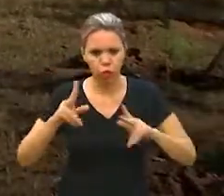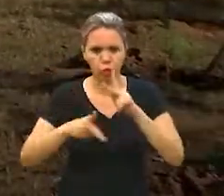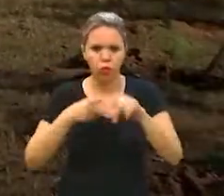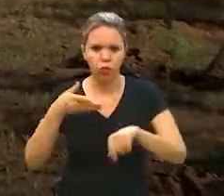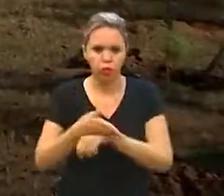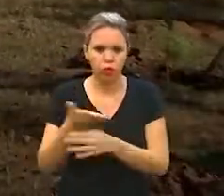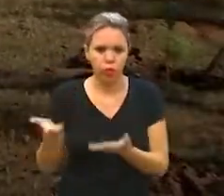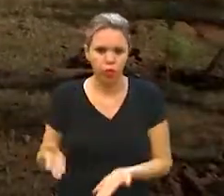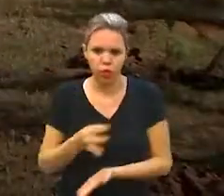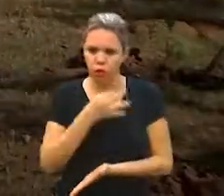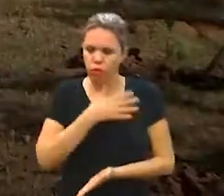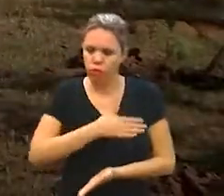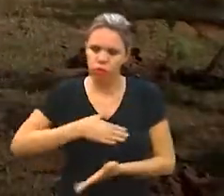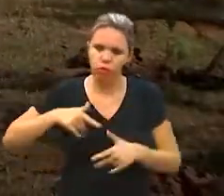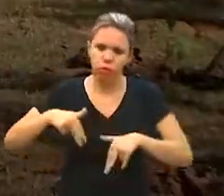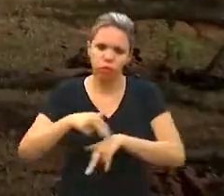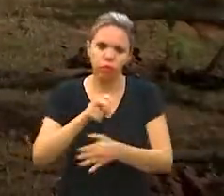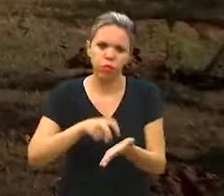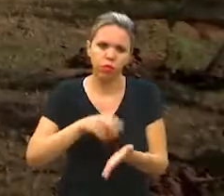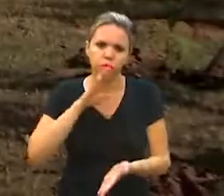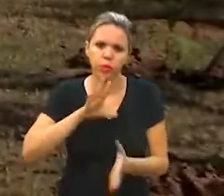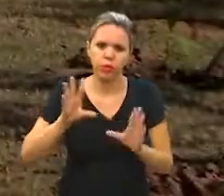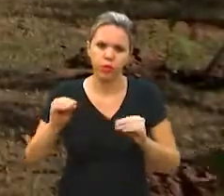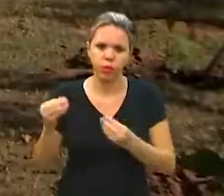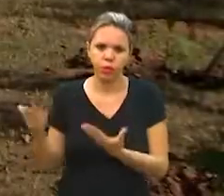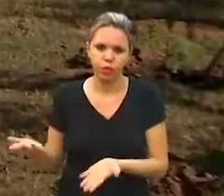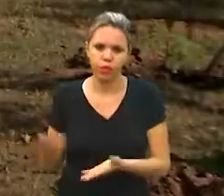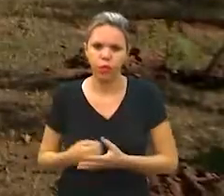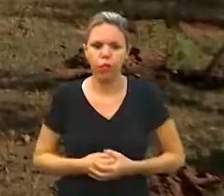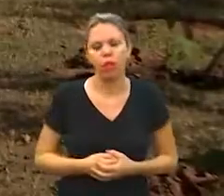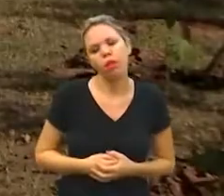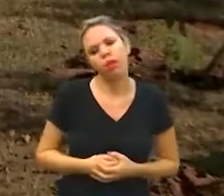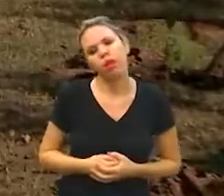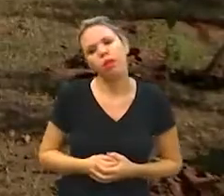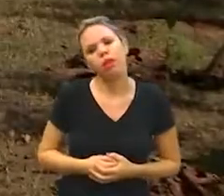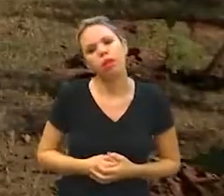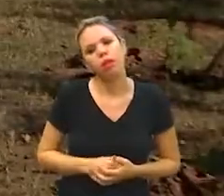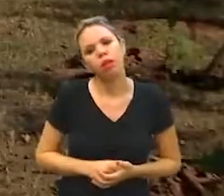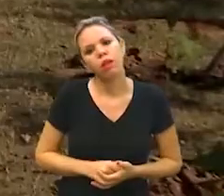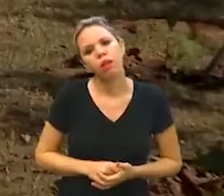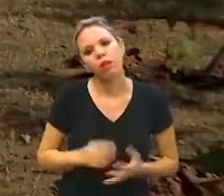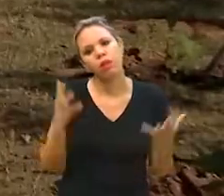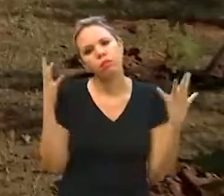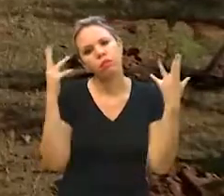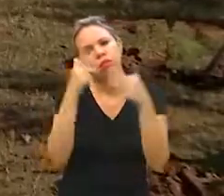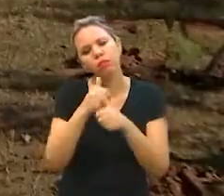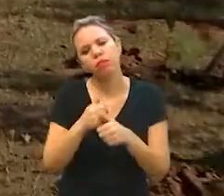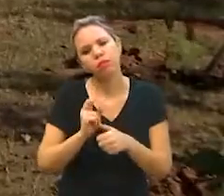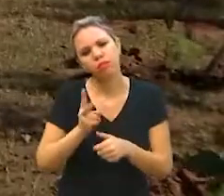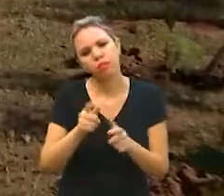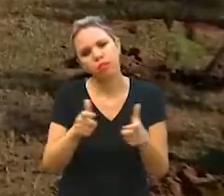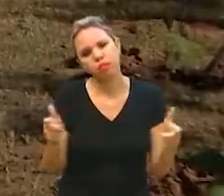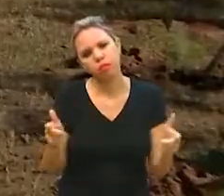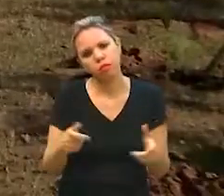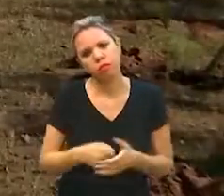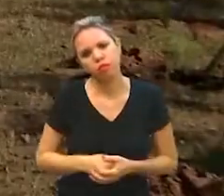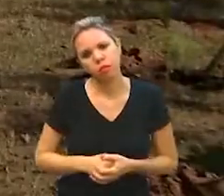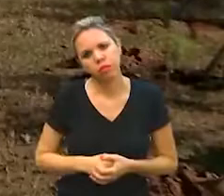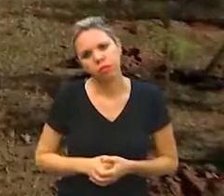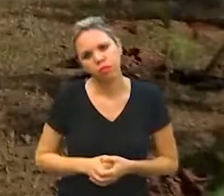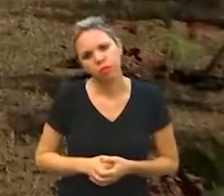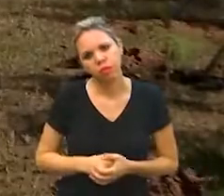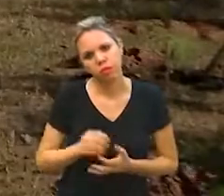só eu, mas todos que frequentam aqui, caminham de manhã, à tarde, à noite, é muito lindo, e cada